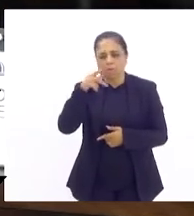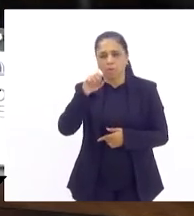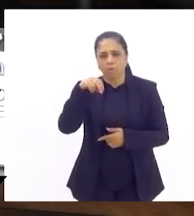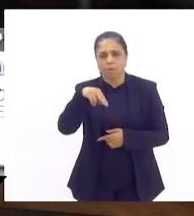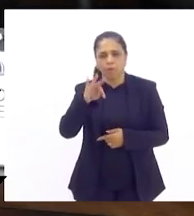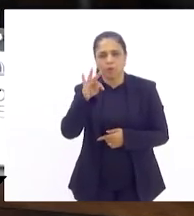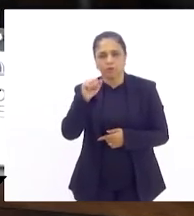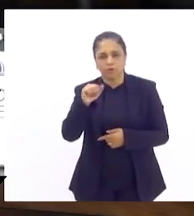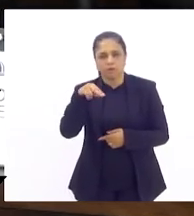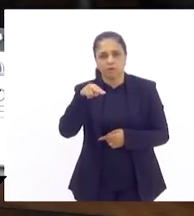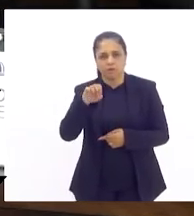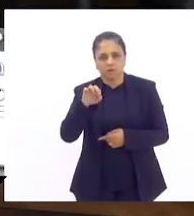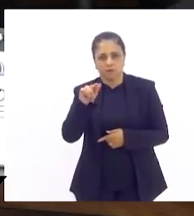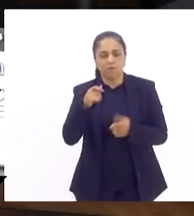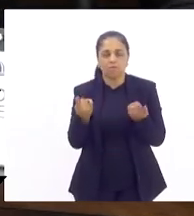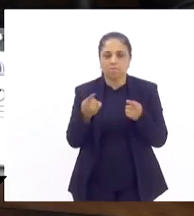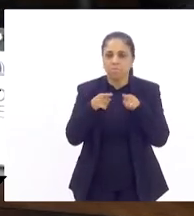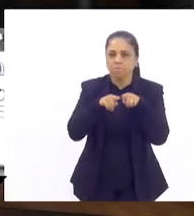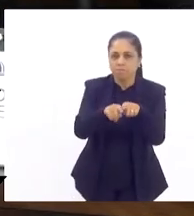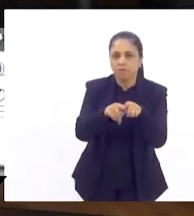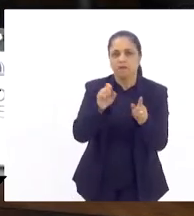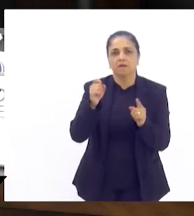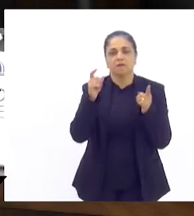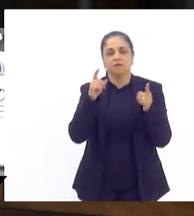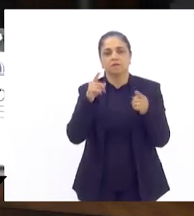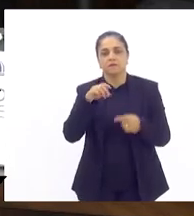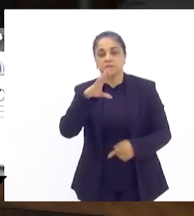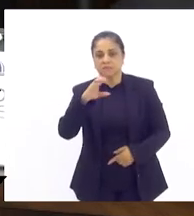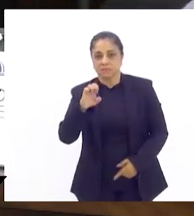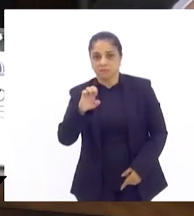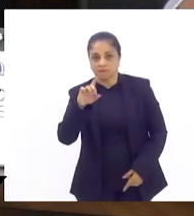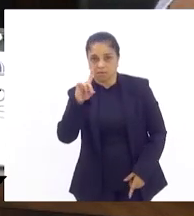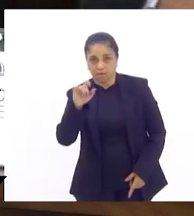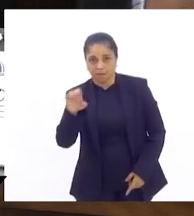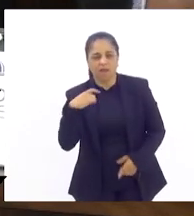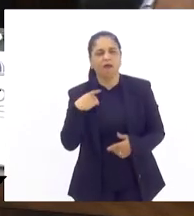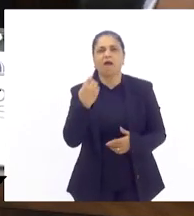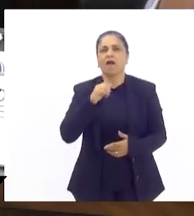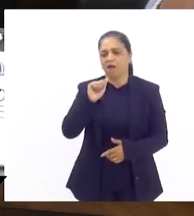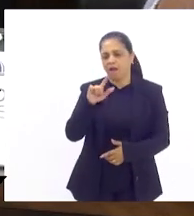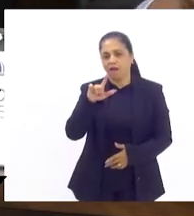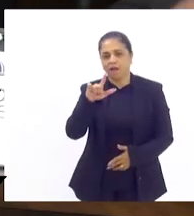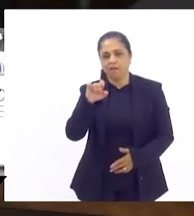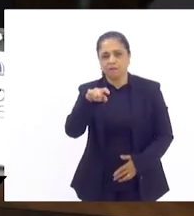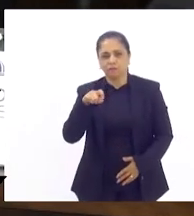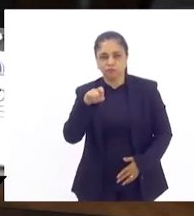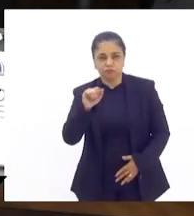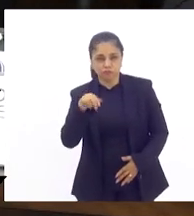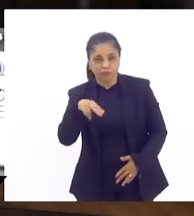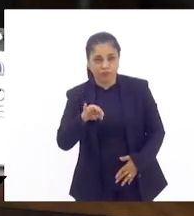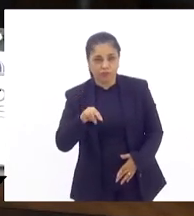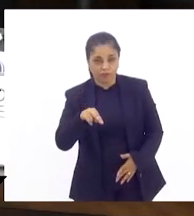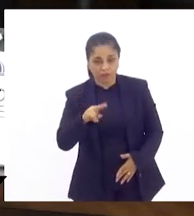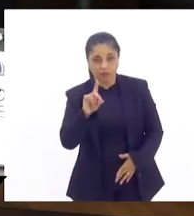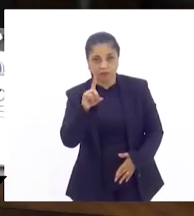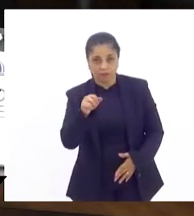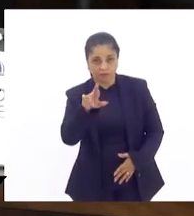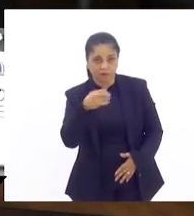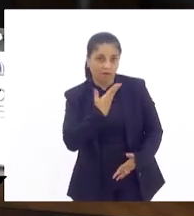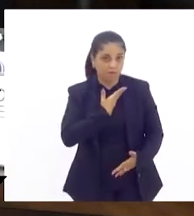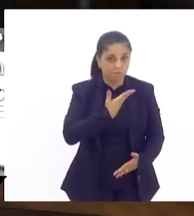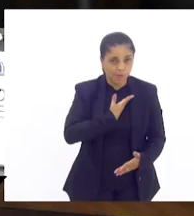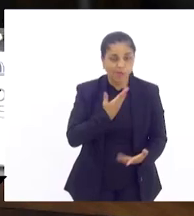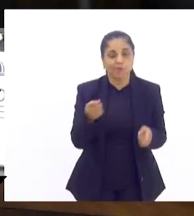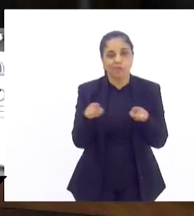com a SEDAI, o nosso querido Alexandre, que trabalhava lá, que é um excelente funcionário, que nos ajudou muito e que hoje vocês estão lá executando essa obra. Eu